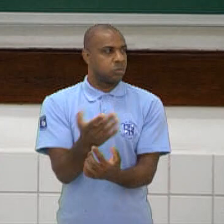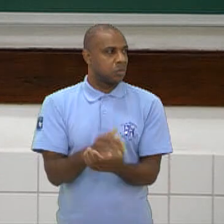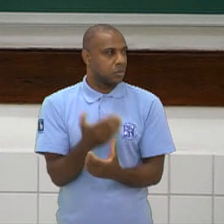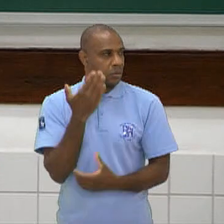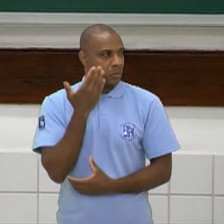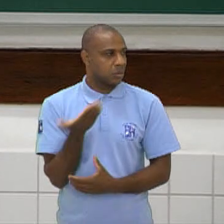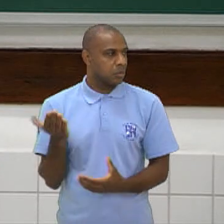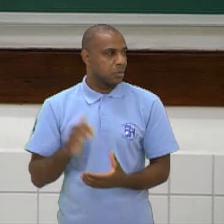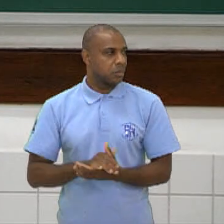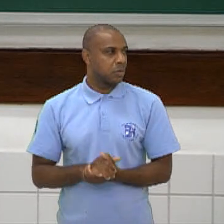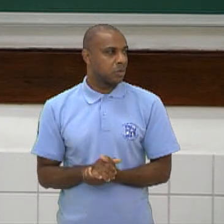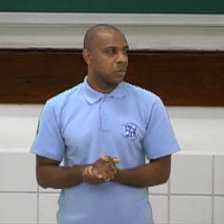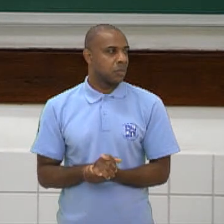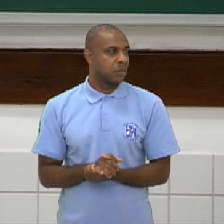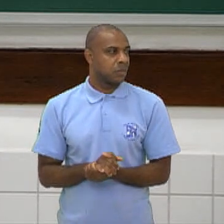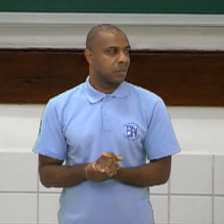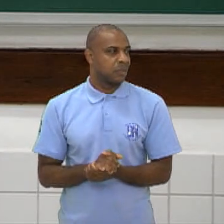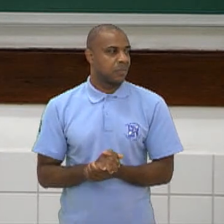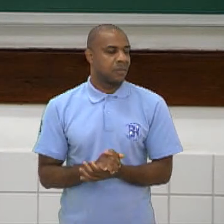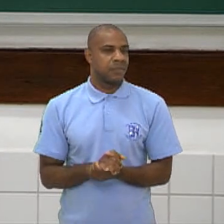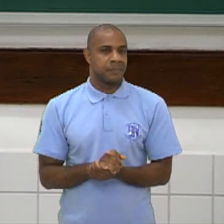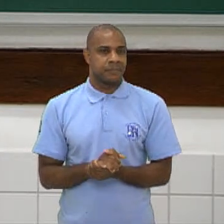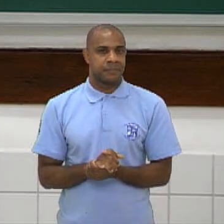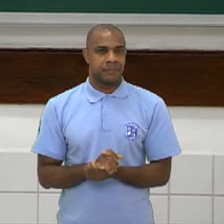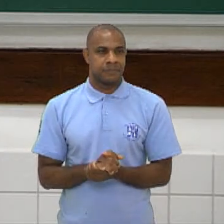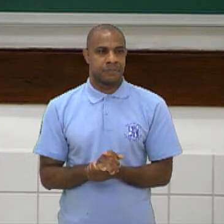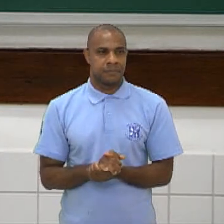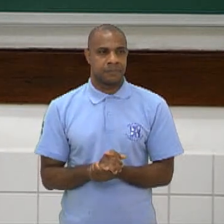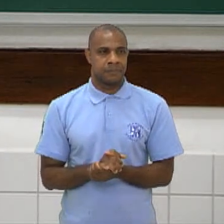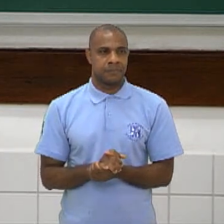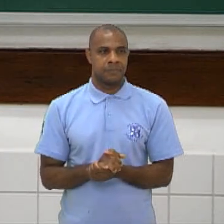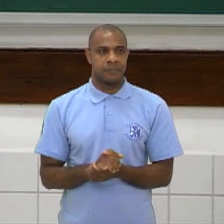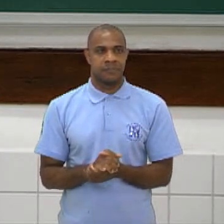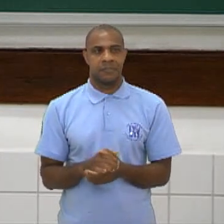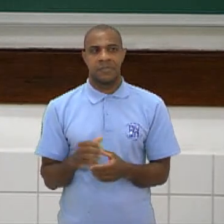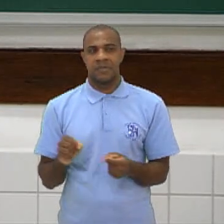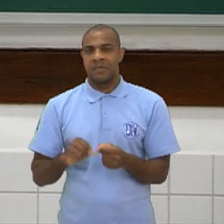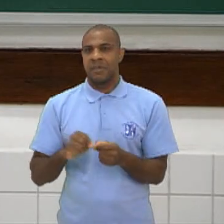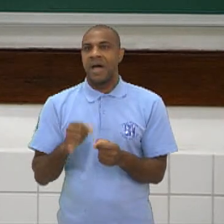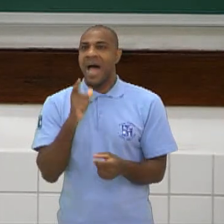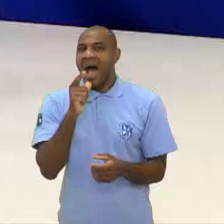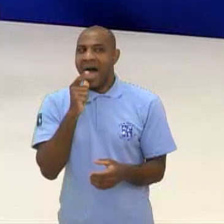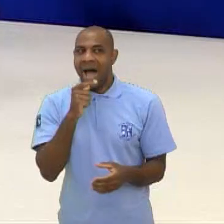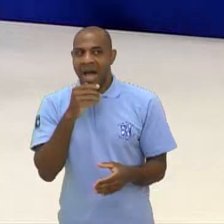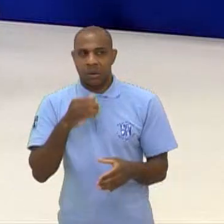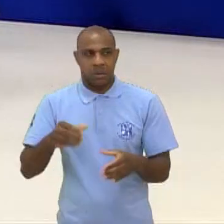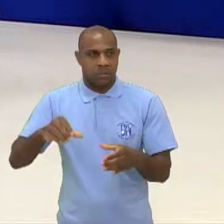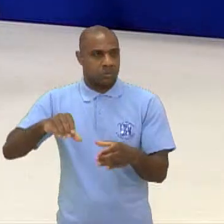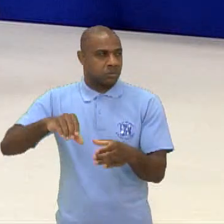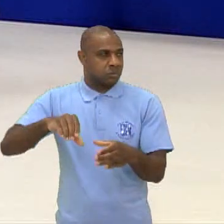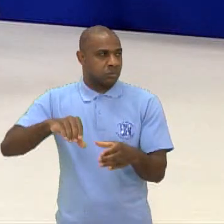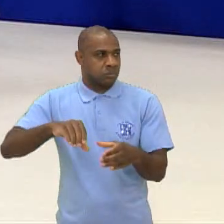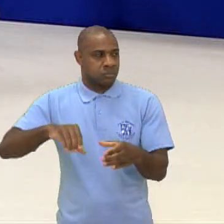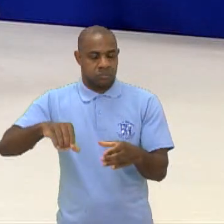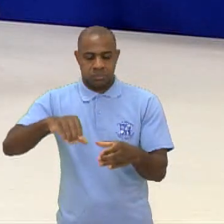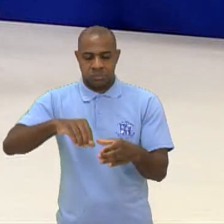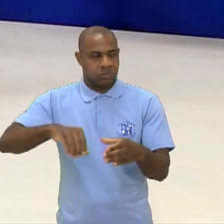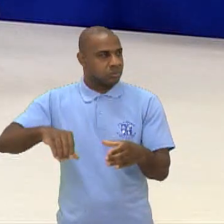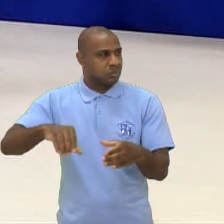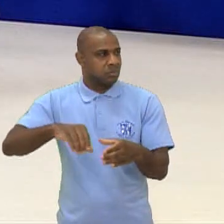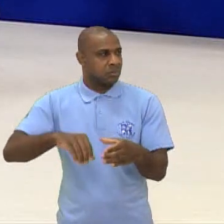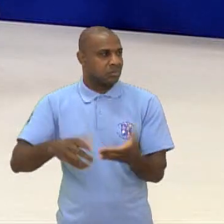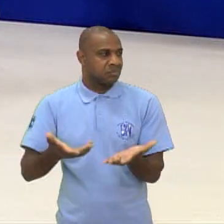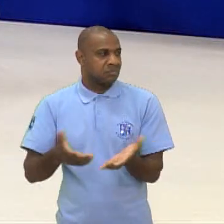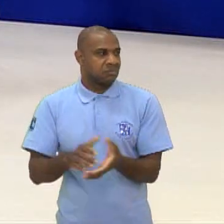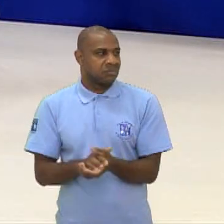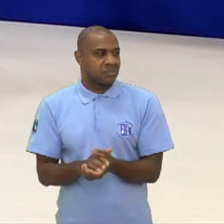bonitinho, opa, vamos acender aqui, professora. Vou colocar um líquido aqui embaixo, tá? Coloquei um corante alimentício na água para ficar